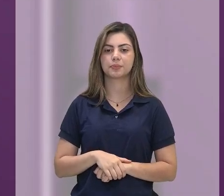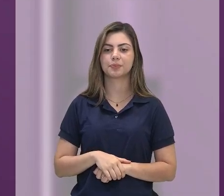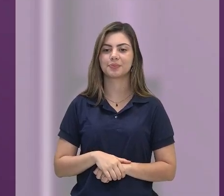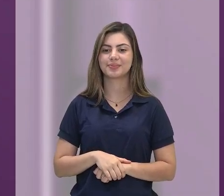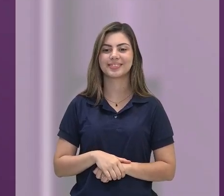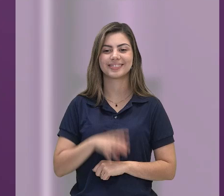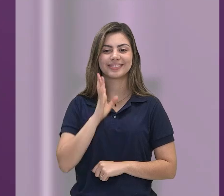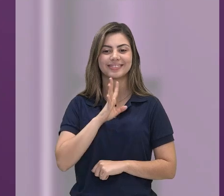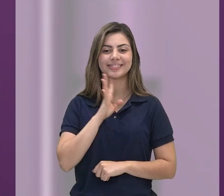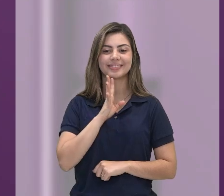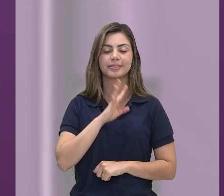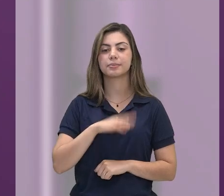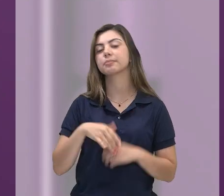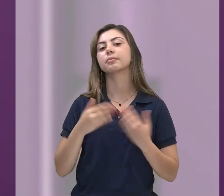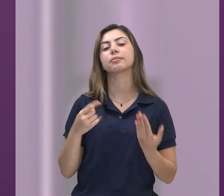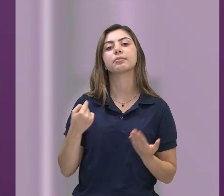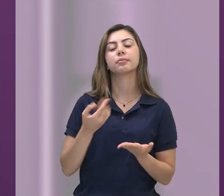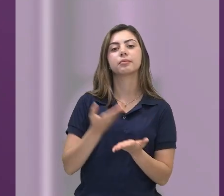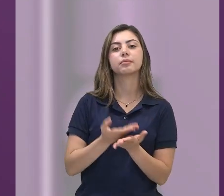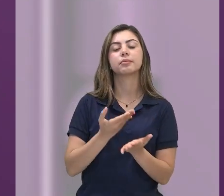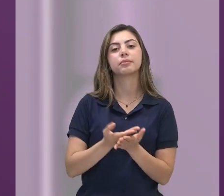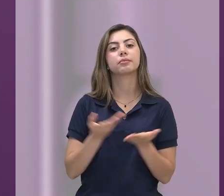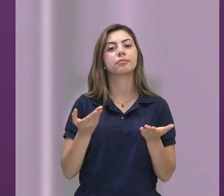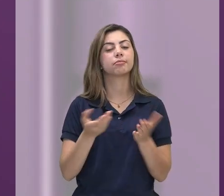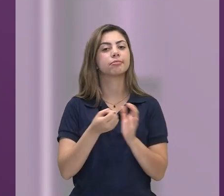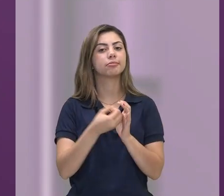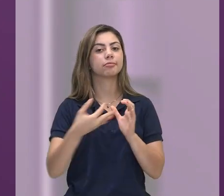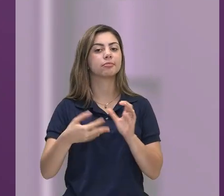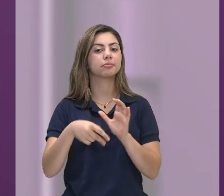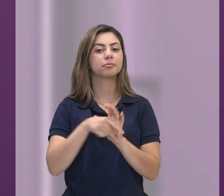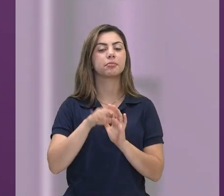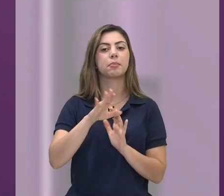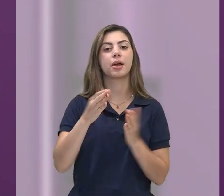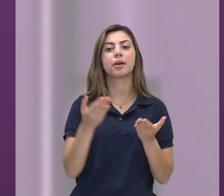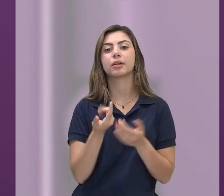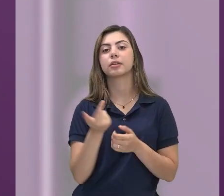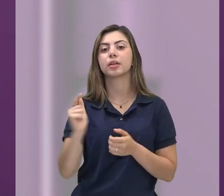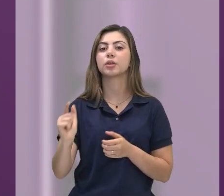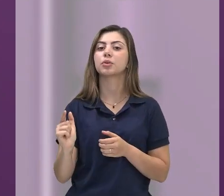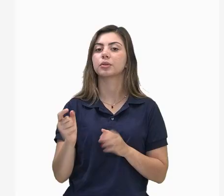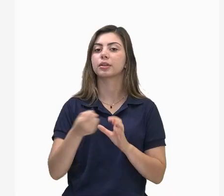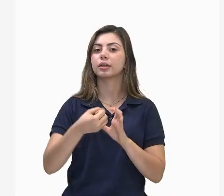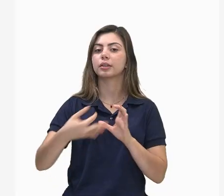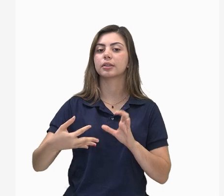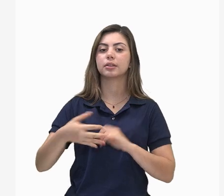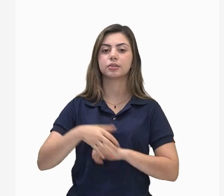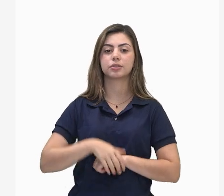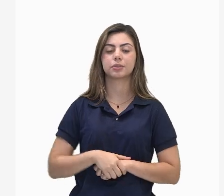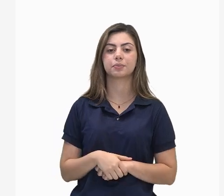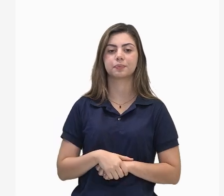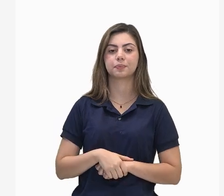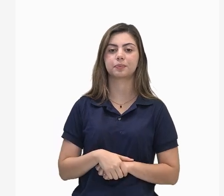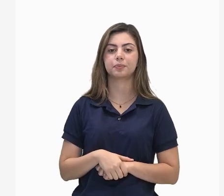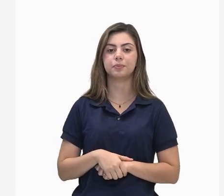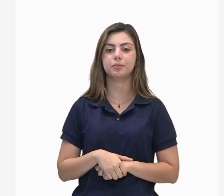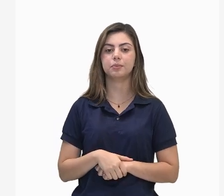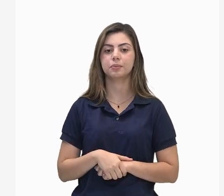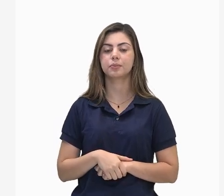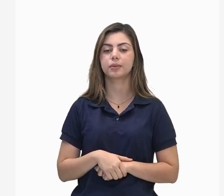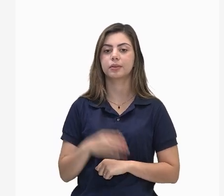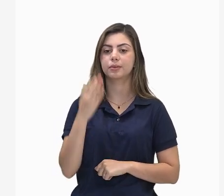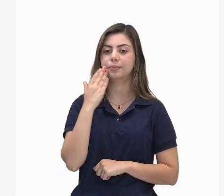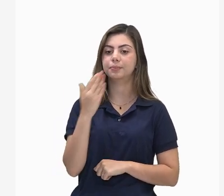Show de bola, né? Vimos aí, então, mais um elemento. Vamos para o nosso próximo elemento da circunferência. O nosso próximo elemento